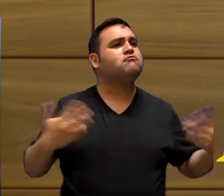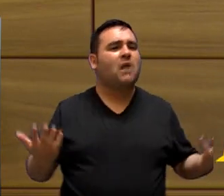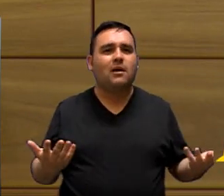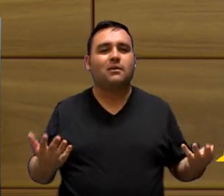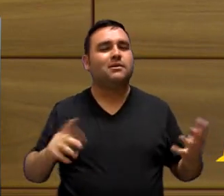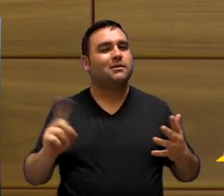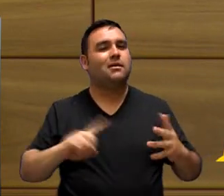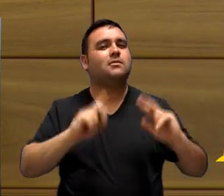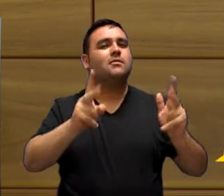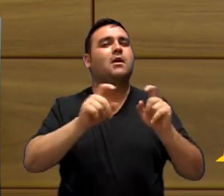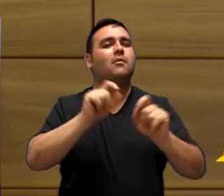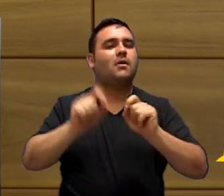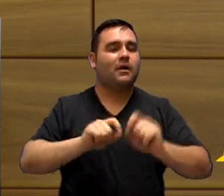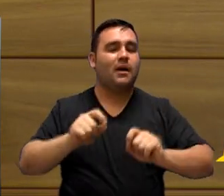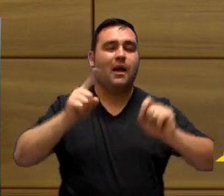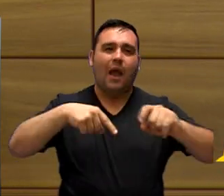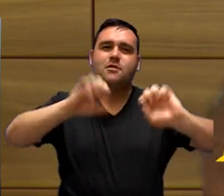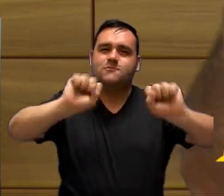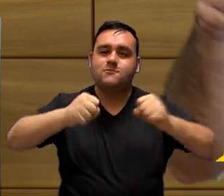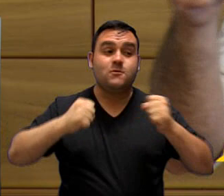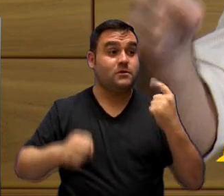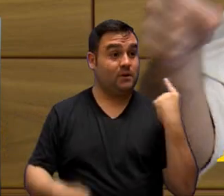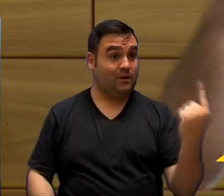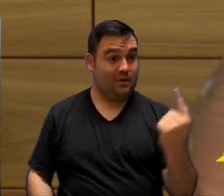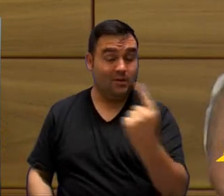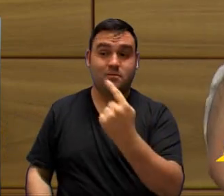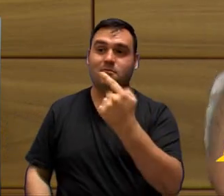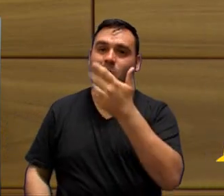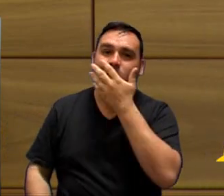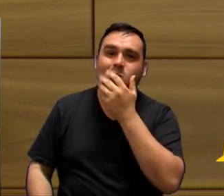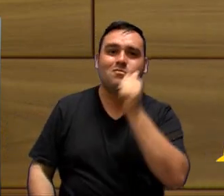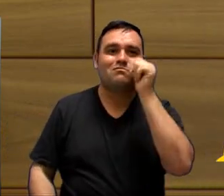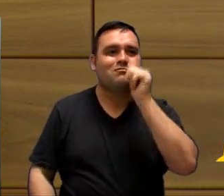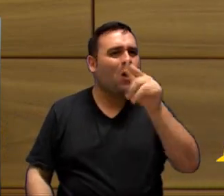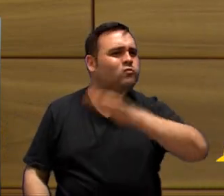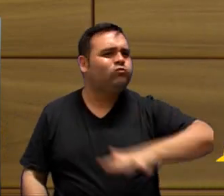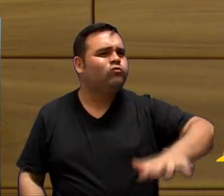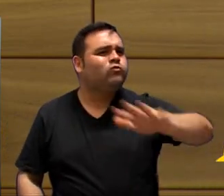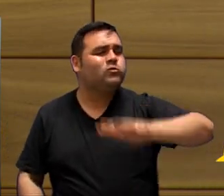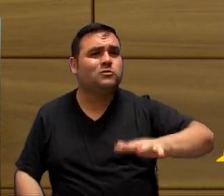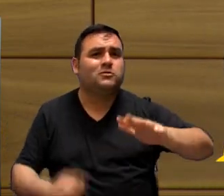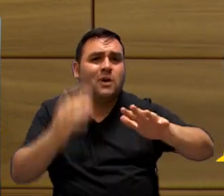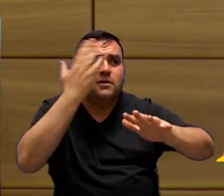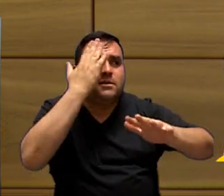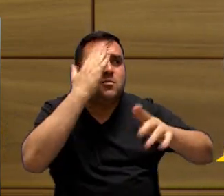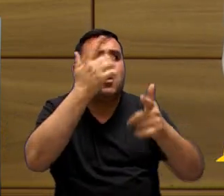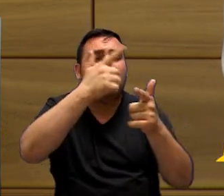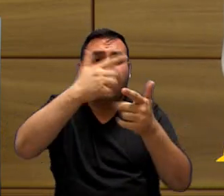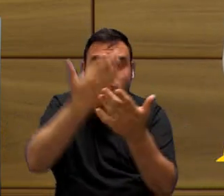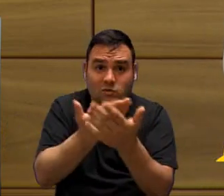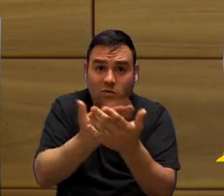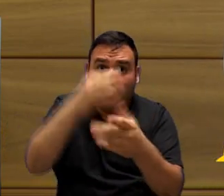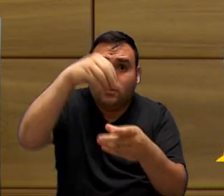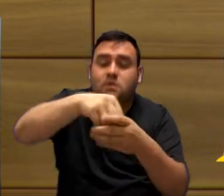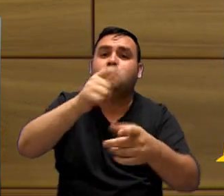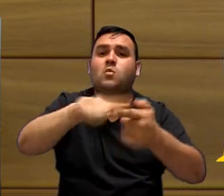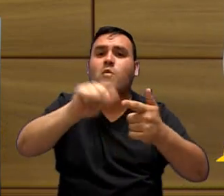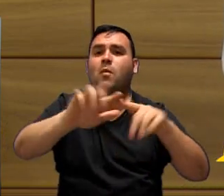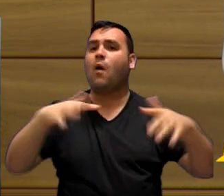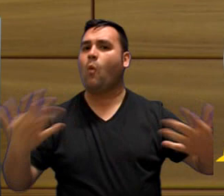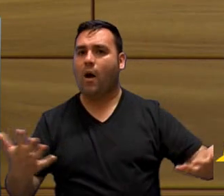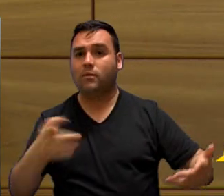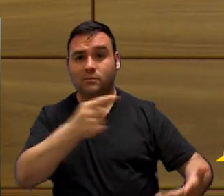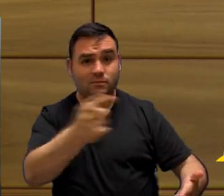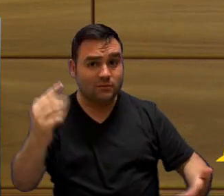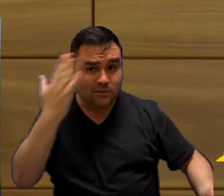percebe, com o esforço de cada um e cada uma, porque vocês é que sabem quais são os problemas das escolas que vocês estudam,